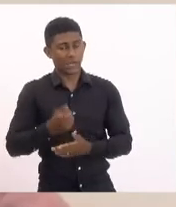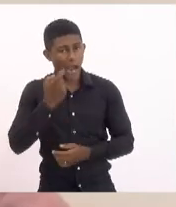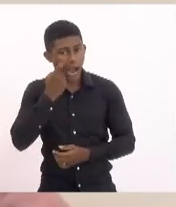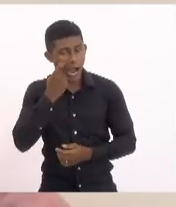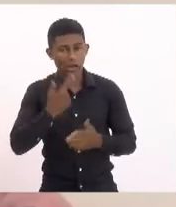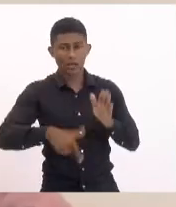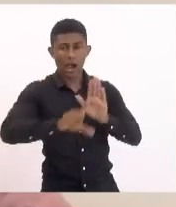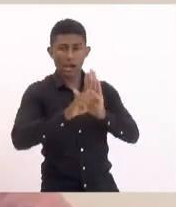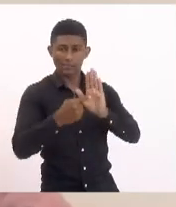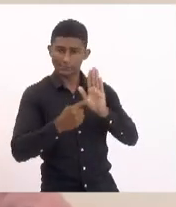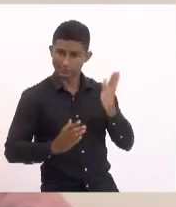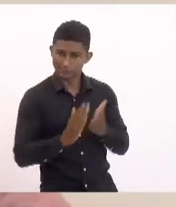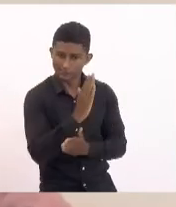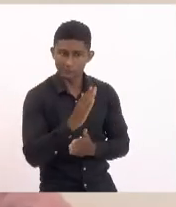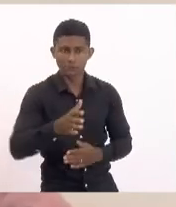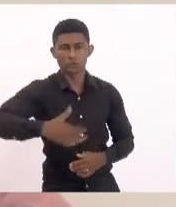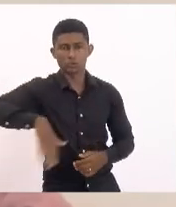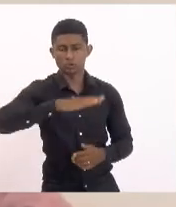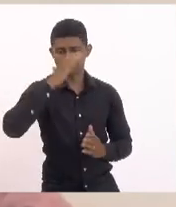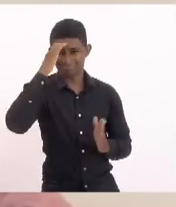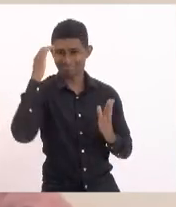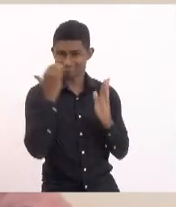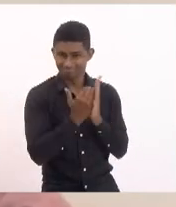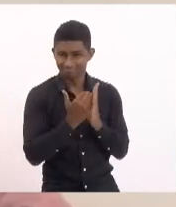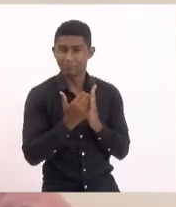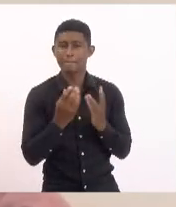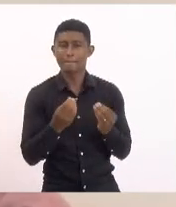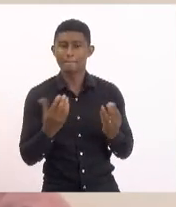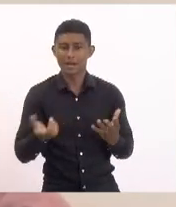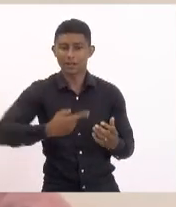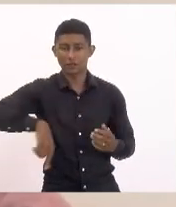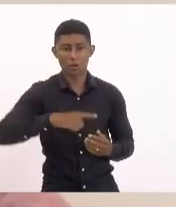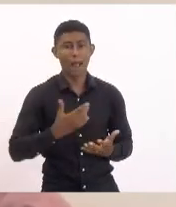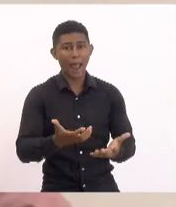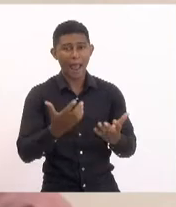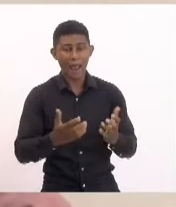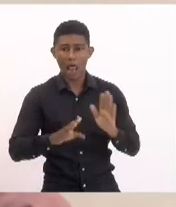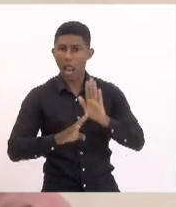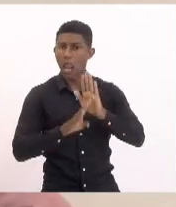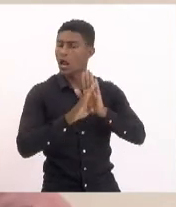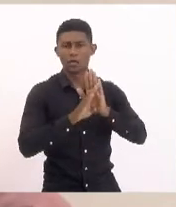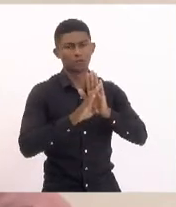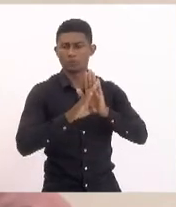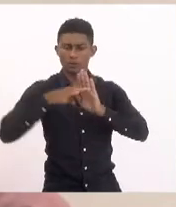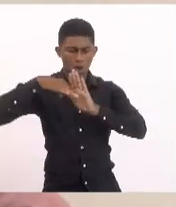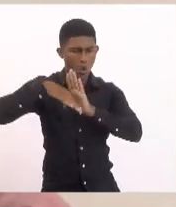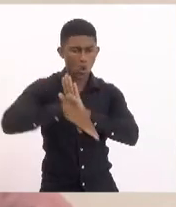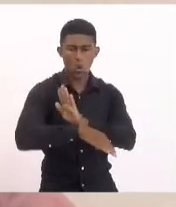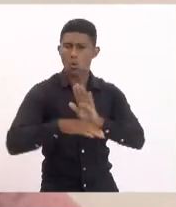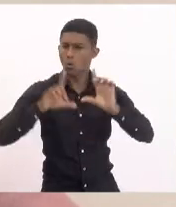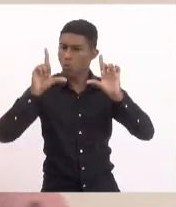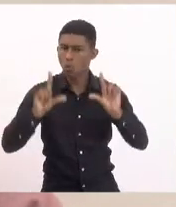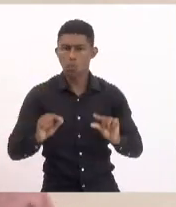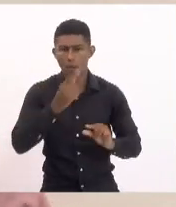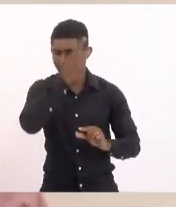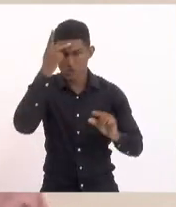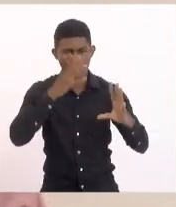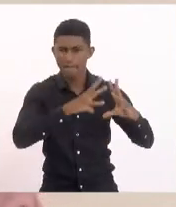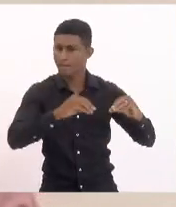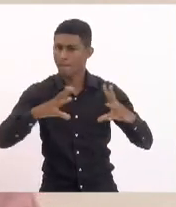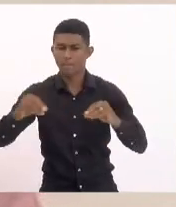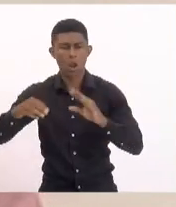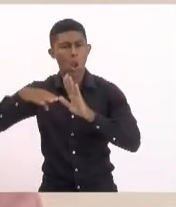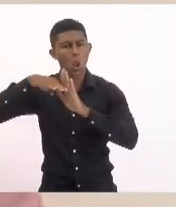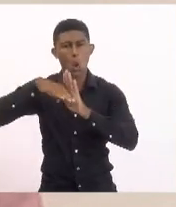dessa lei para que a gente possa sair desse mapa negativo do ranking de pessoas desaparecidas. Agradecer a